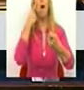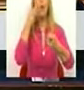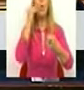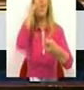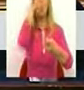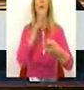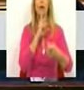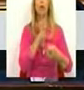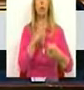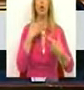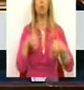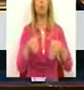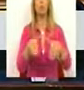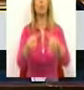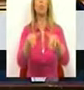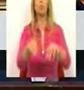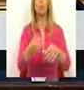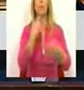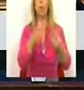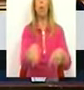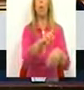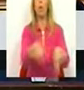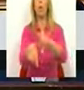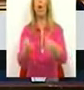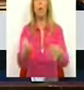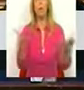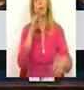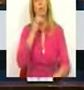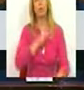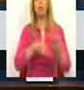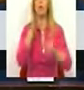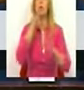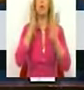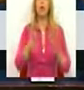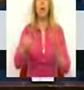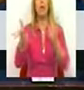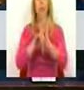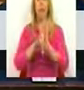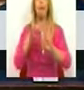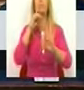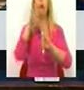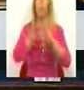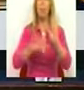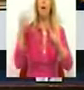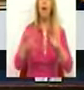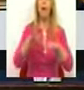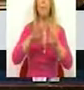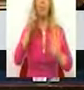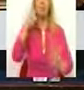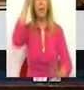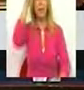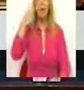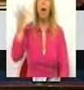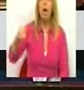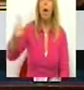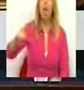Governo. Senhoras e senhores deputados, já há uma lei a regular a experimentação com animais, fê-la o Governo de